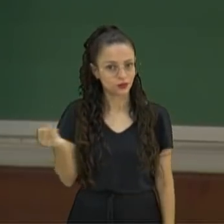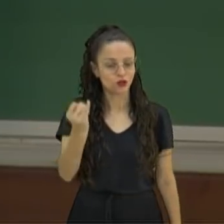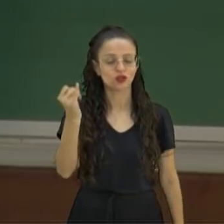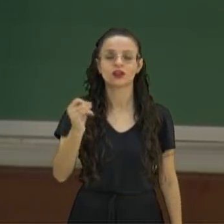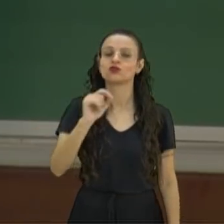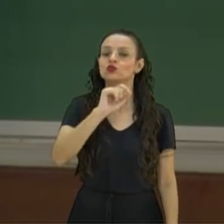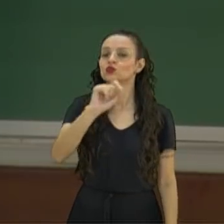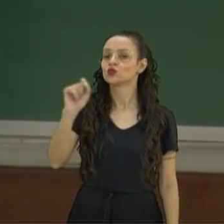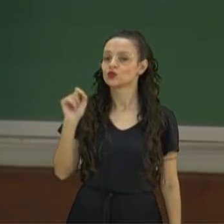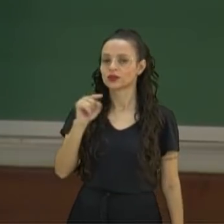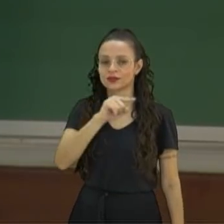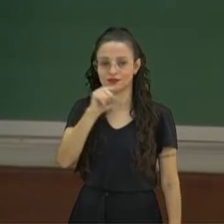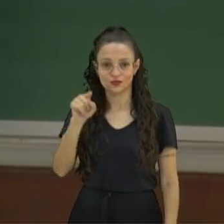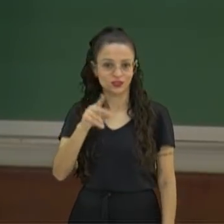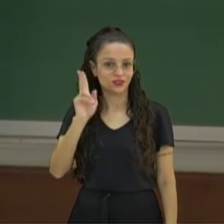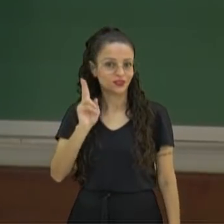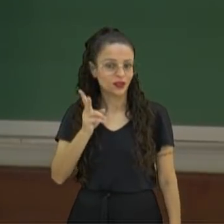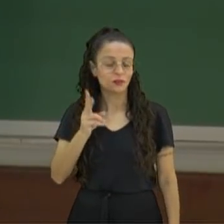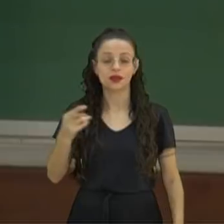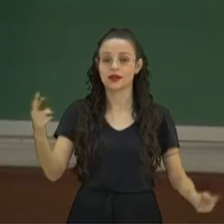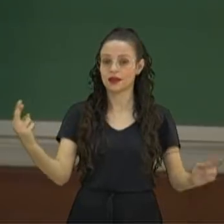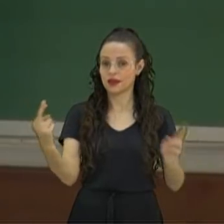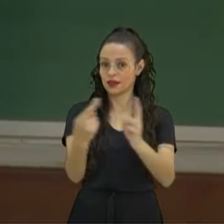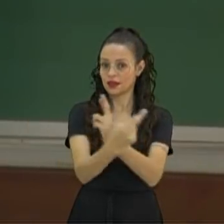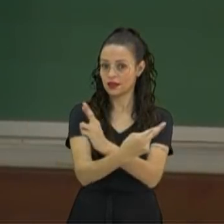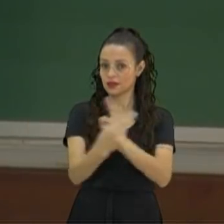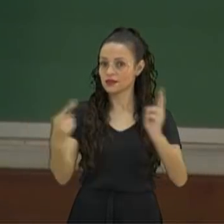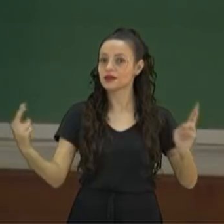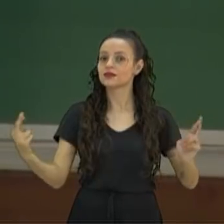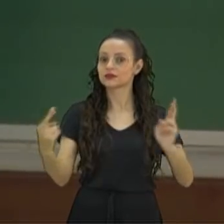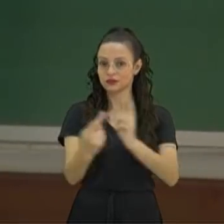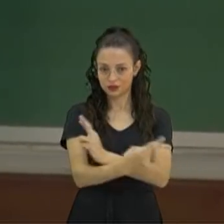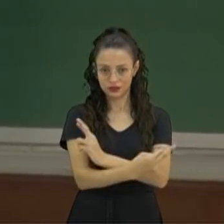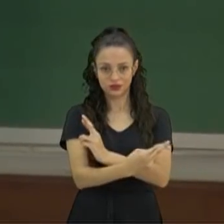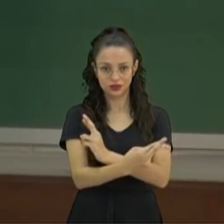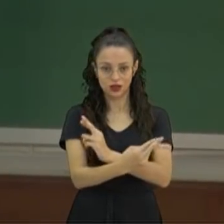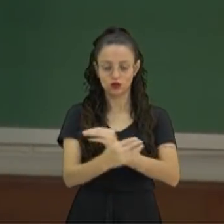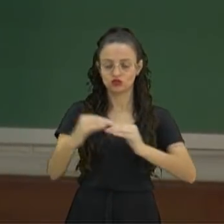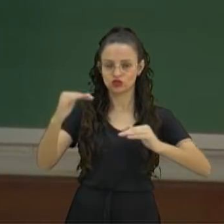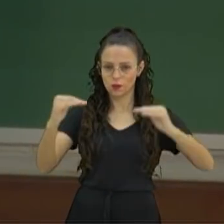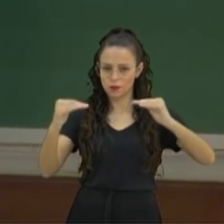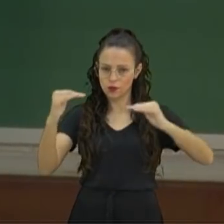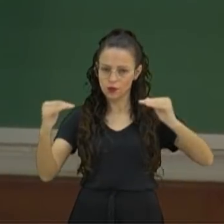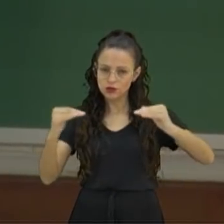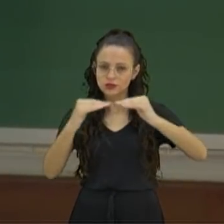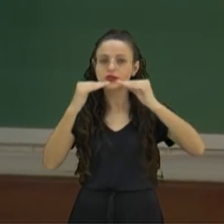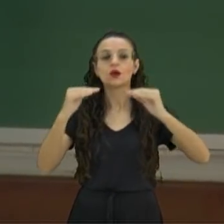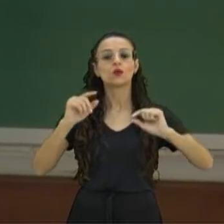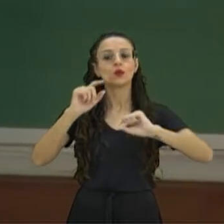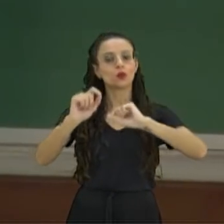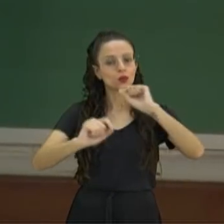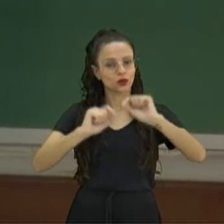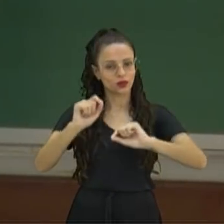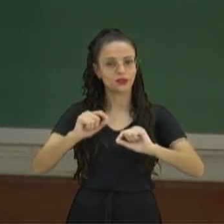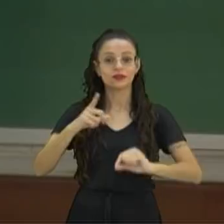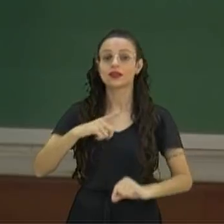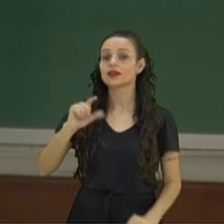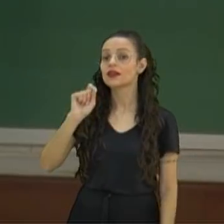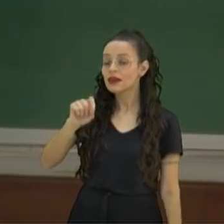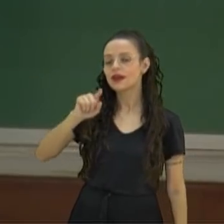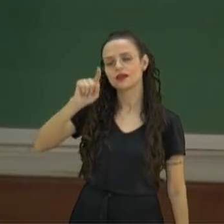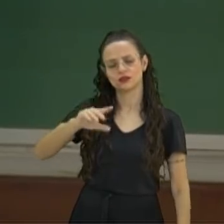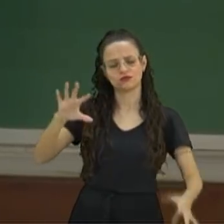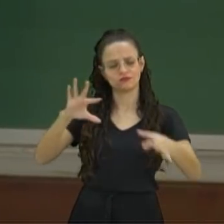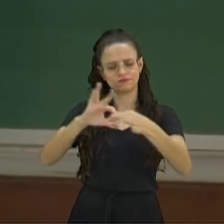sempre vai usar aquela ideia de relação com a realidade, de proporção, que aí tem a ver com o que a gente chama de